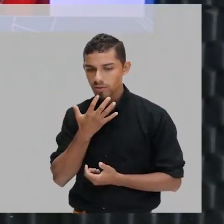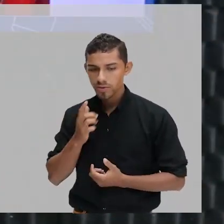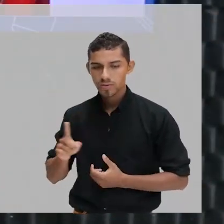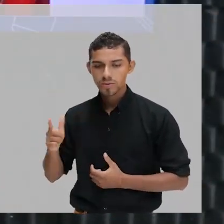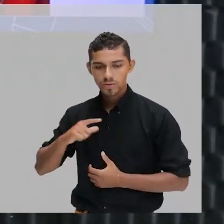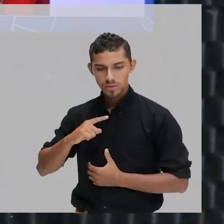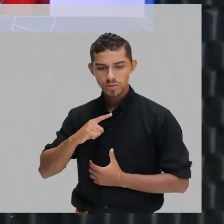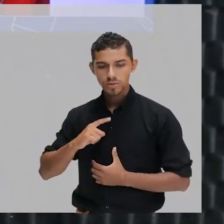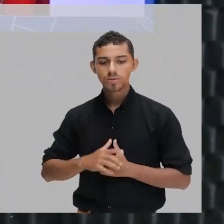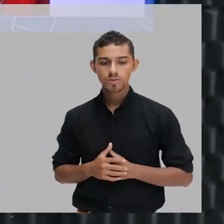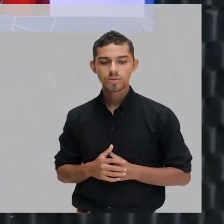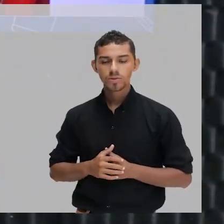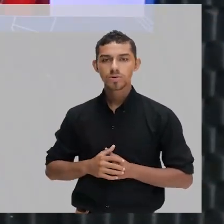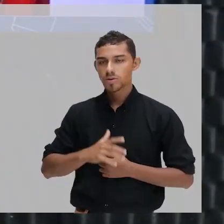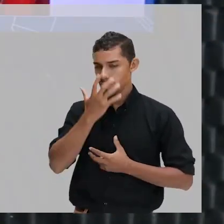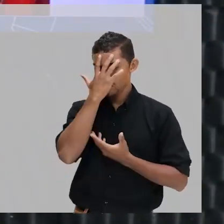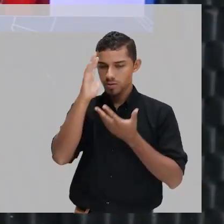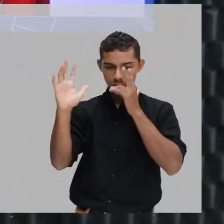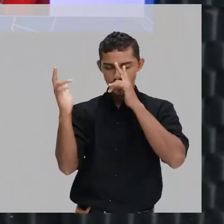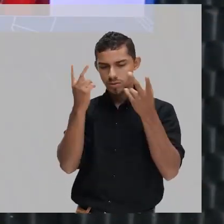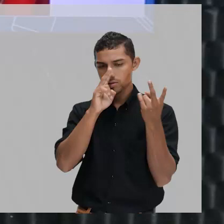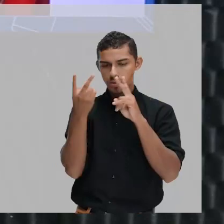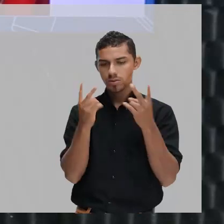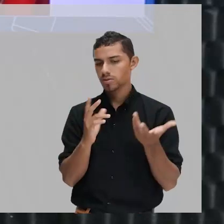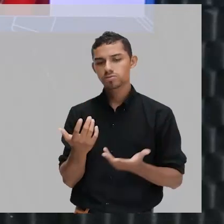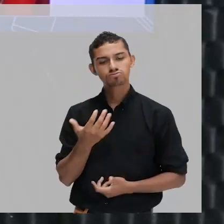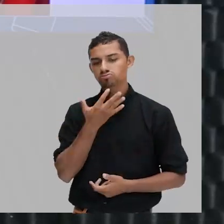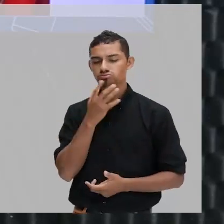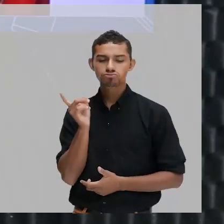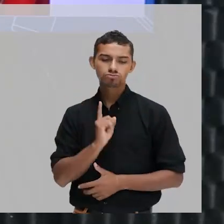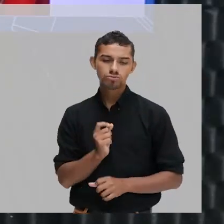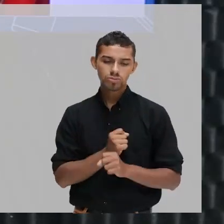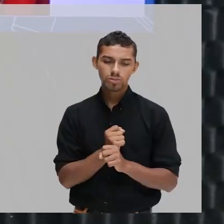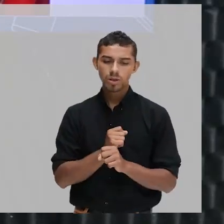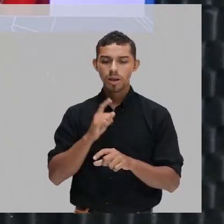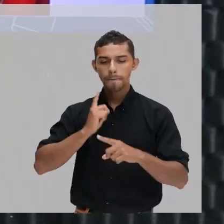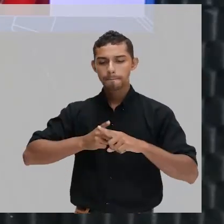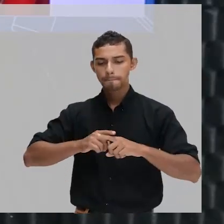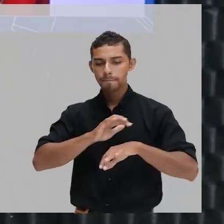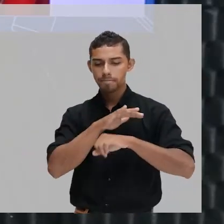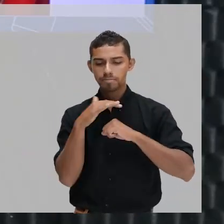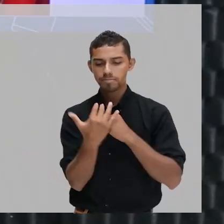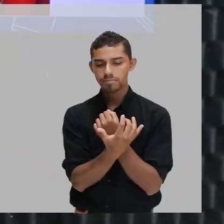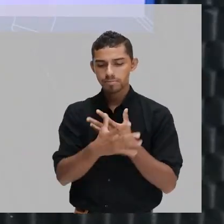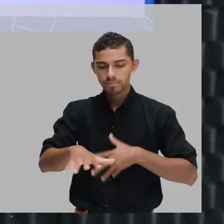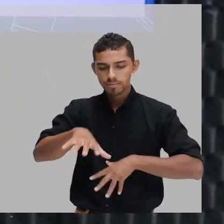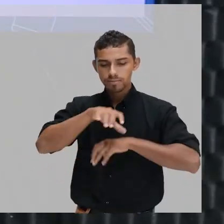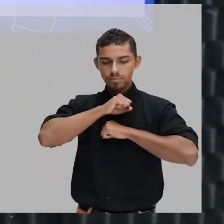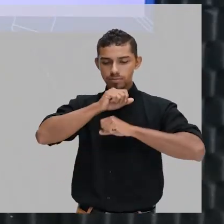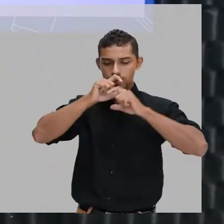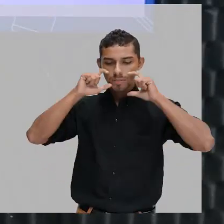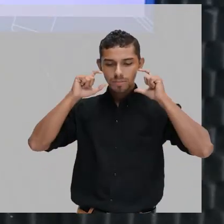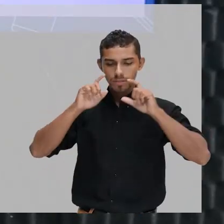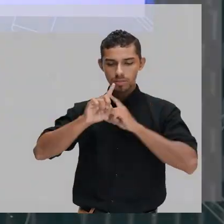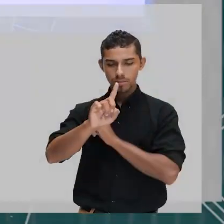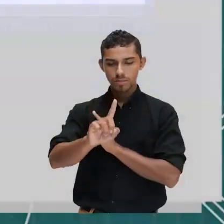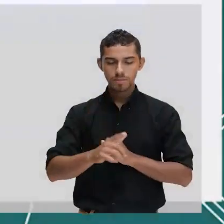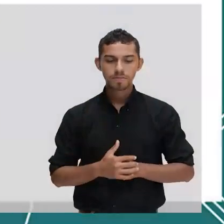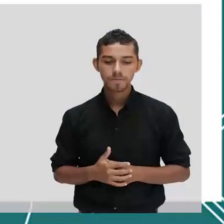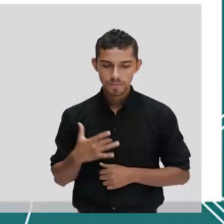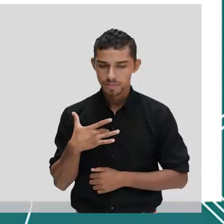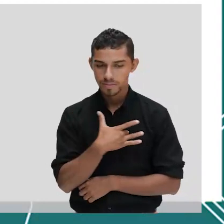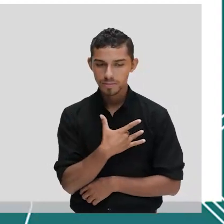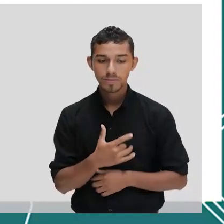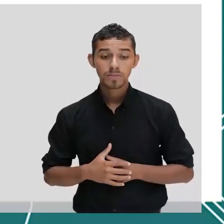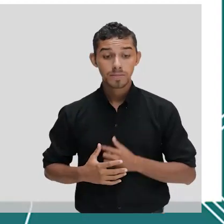tem um boneco de Olinda no Carnaval. Lamentavelmente, o Carnaval não está acontecendo nesses últimos anos por causa da questão da pandemia.